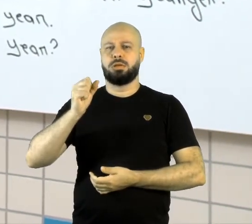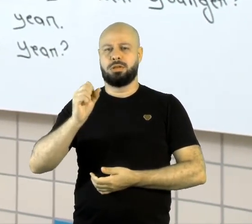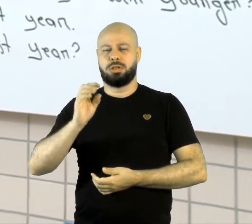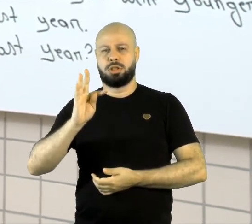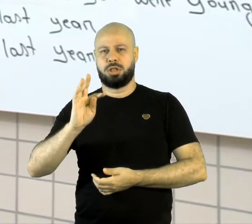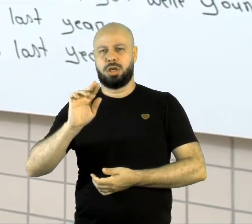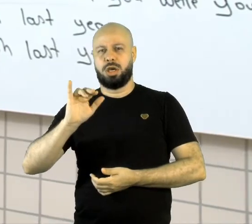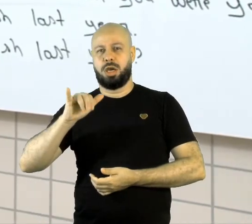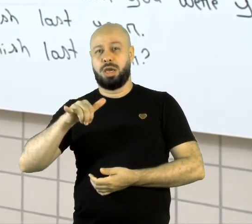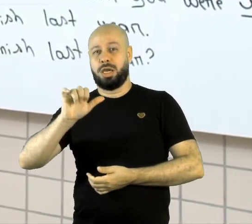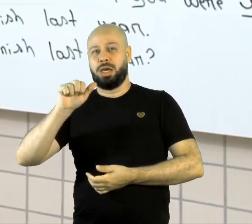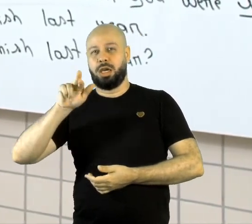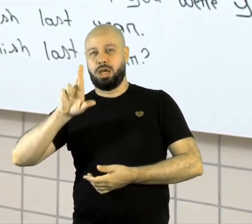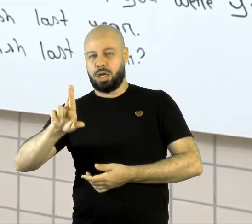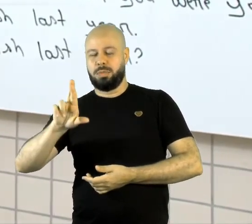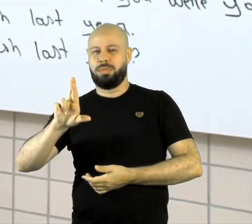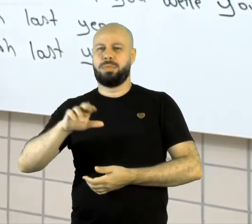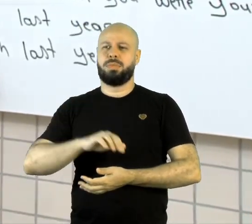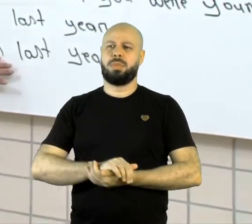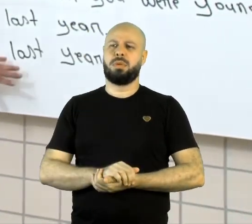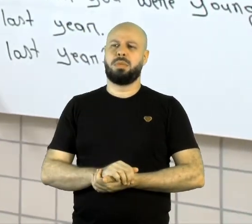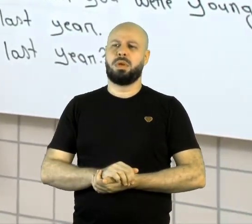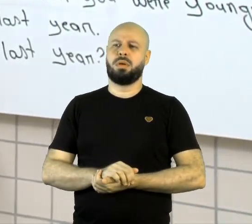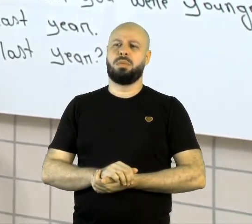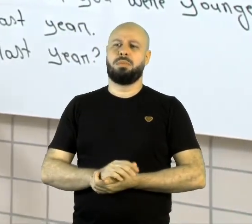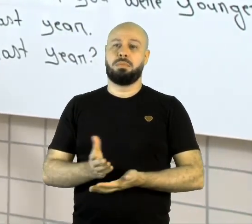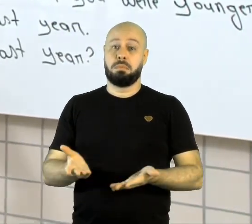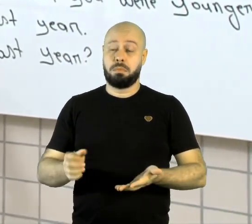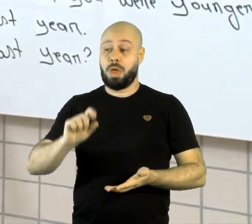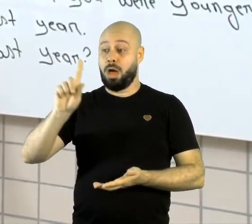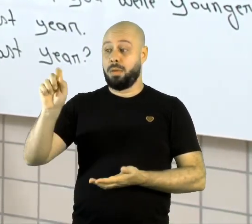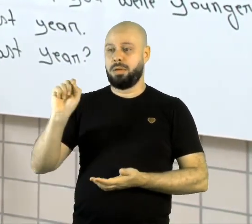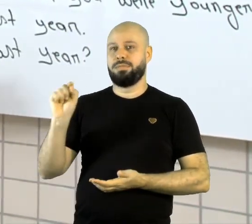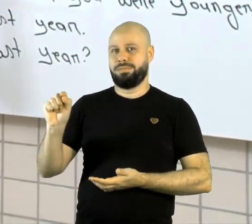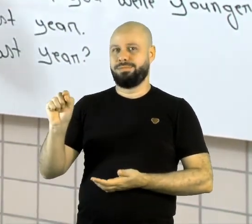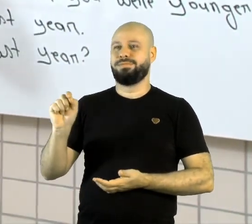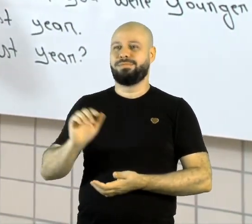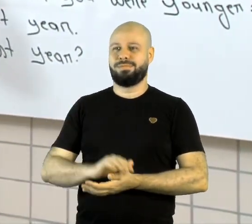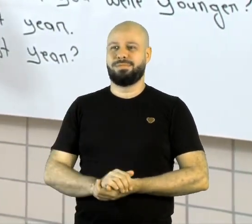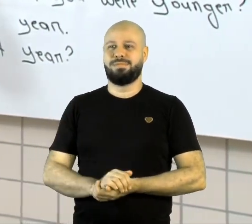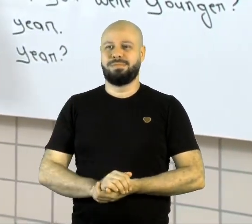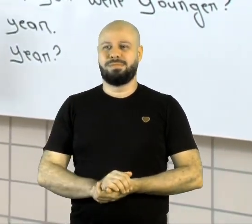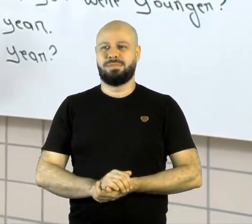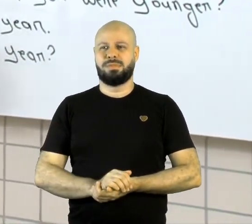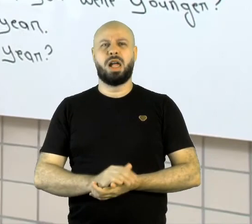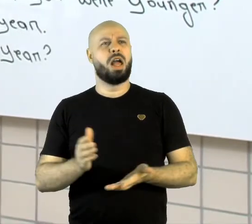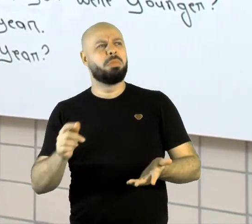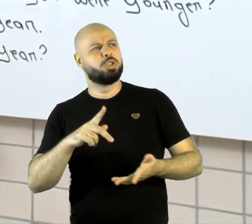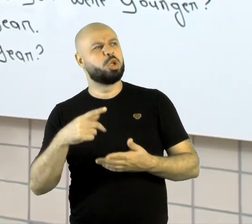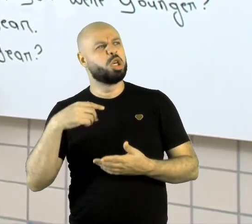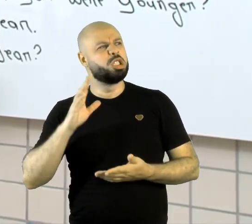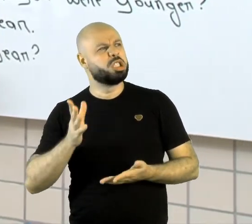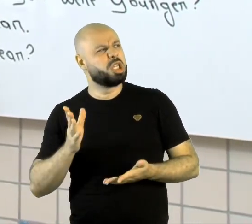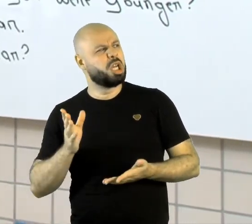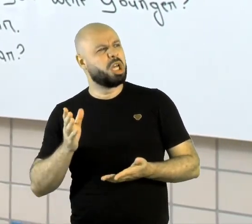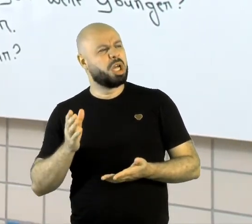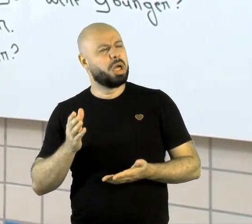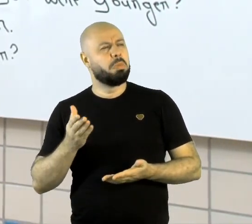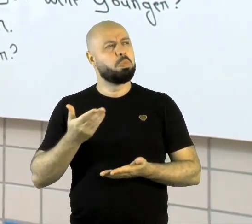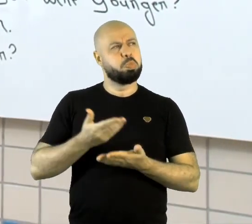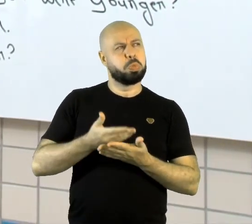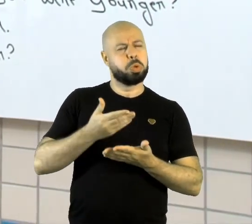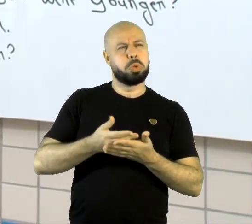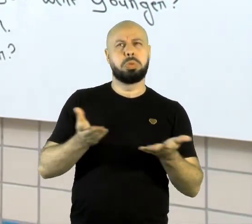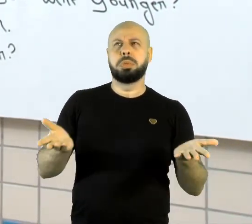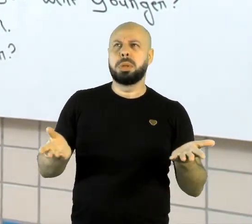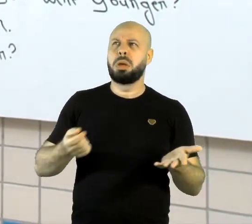Amazing, incrível, né? Did I study Spanish last year, teacher? Did I study? É mais para uma pergunta aí para os